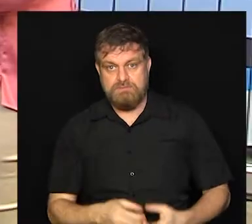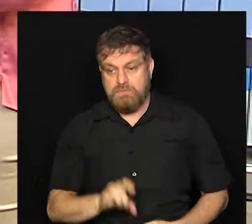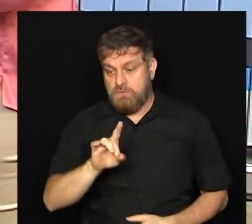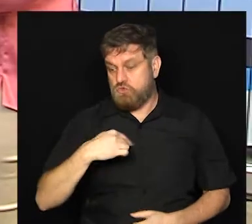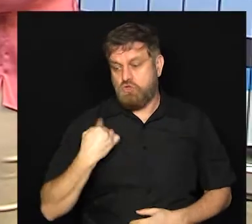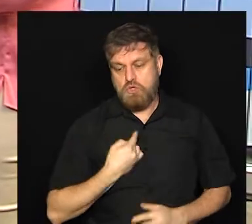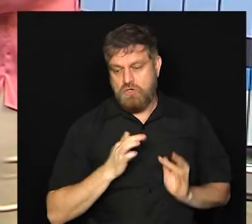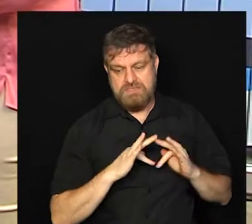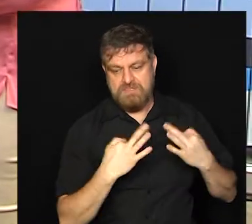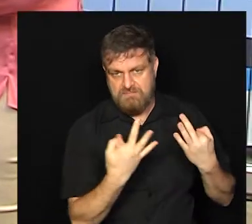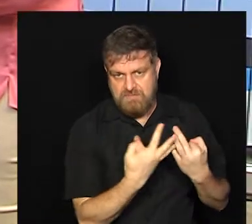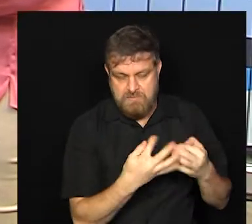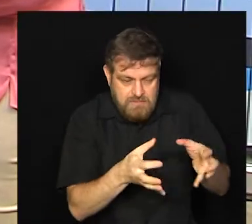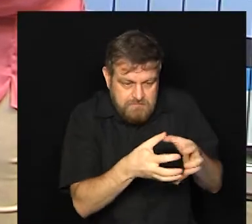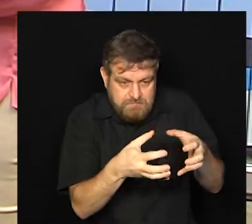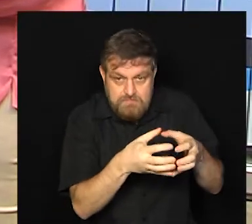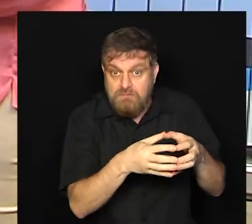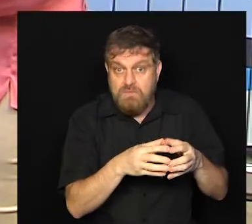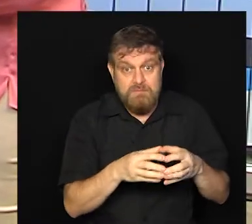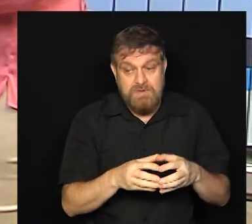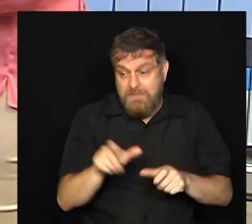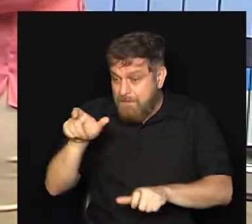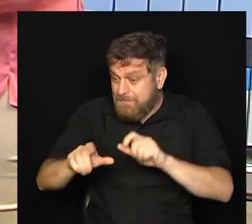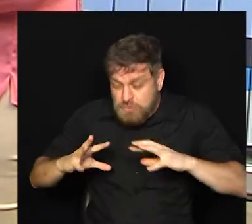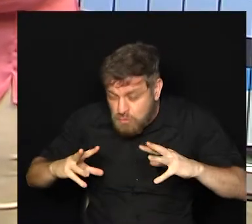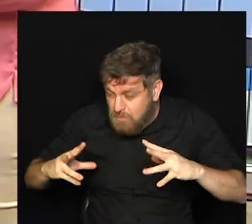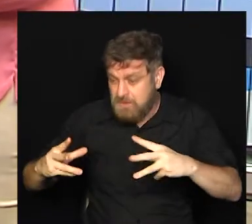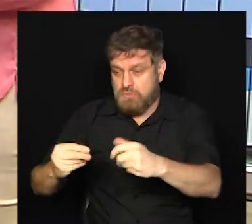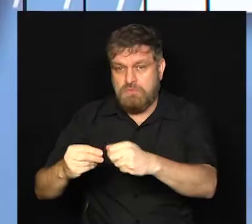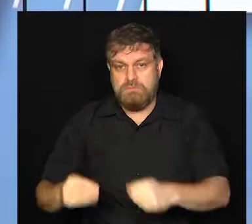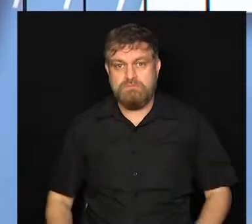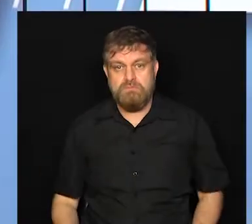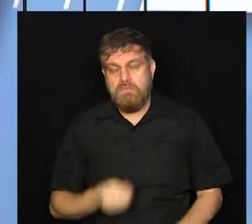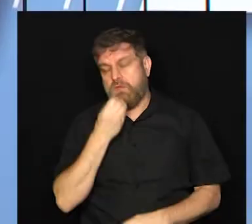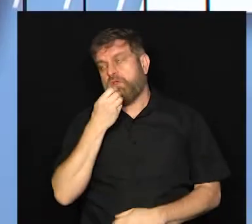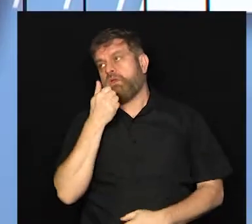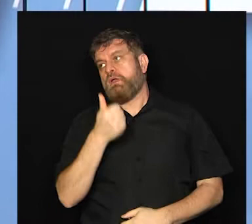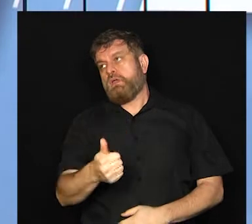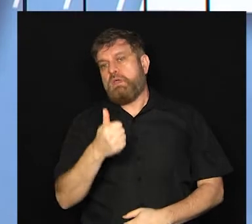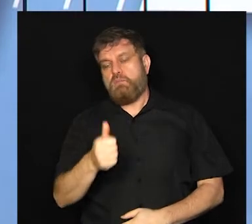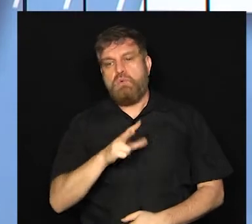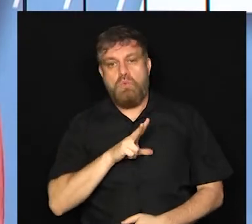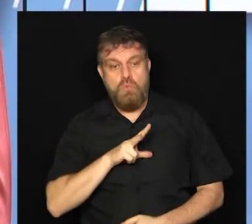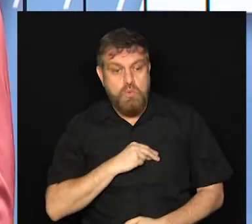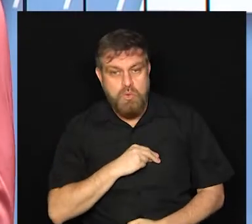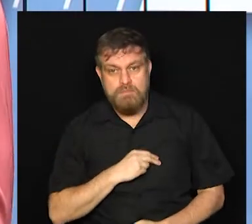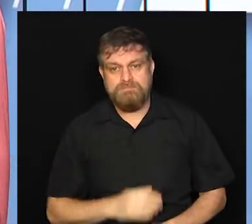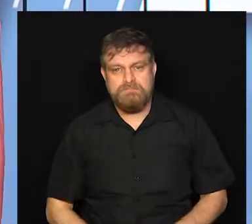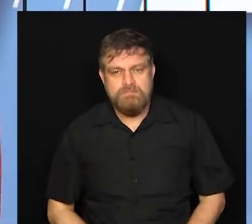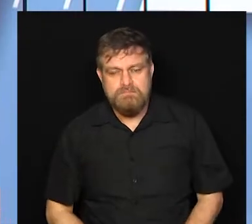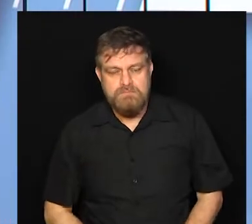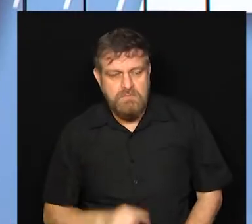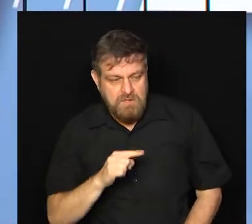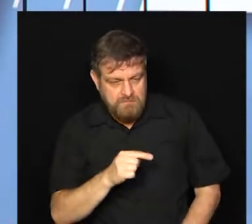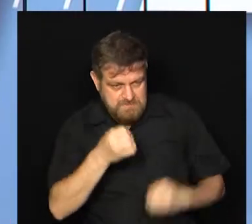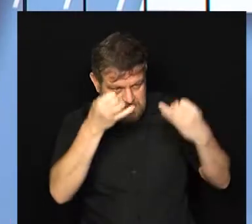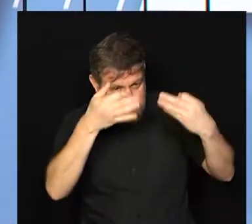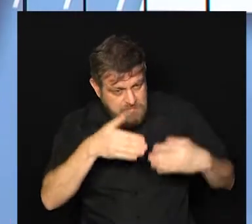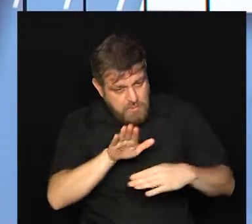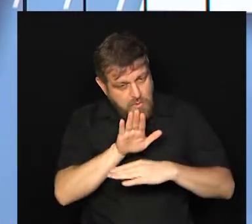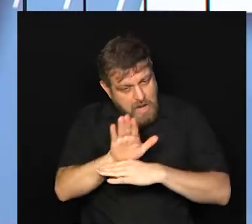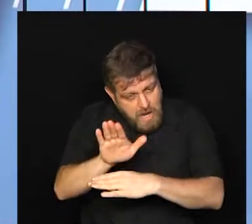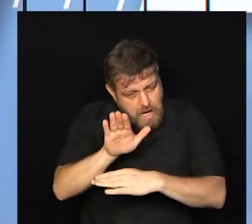nossas famílias, mas para a comunidade como um todo. E ainda bem, né, gente? Agora, Ruth, por exemplo, você falou dessas ajudas que vocês